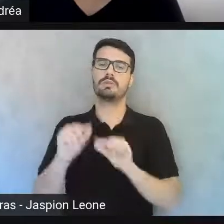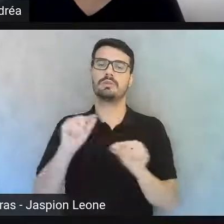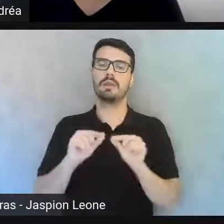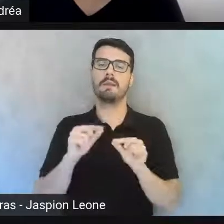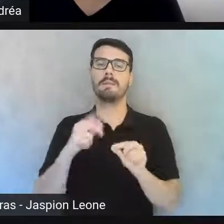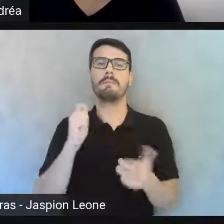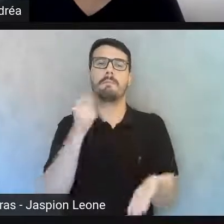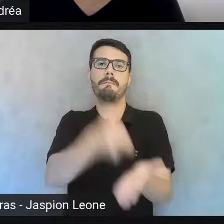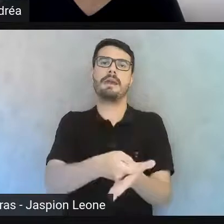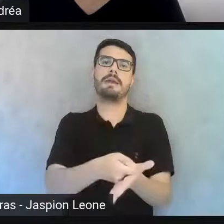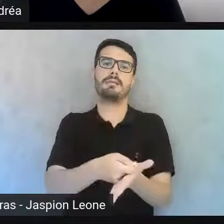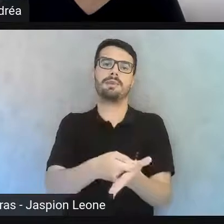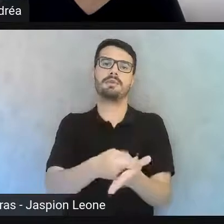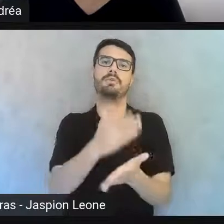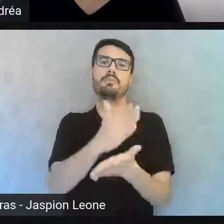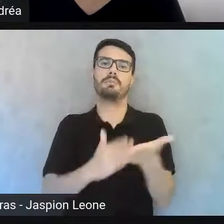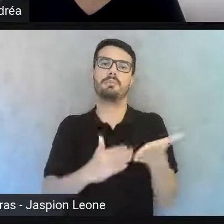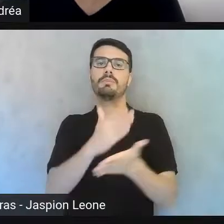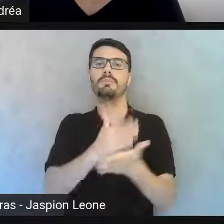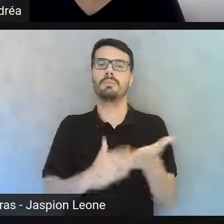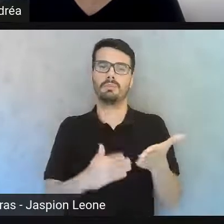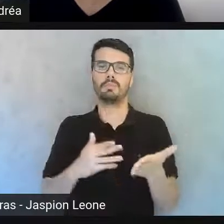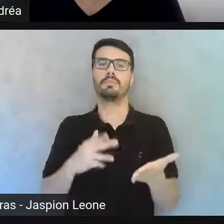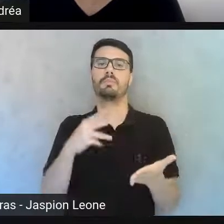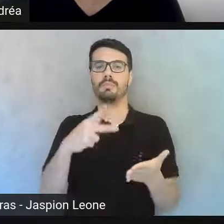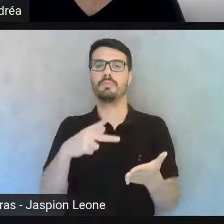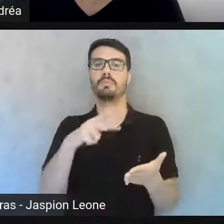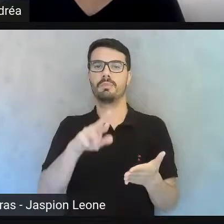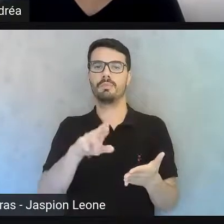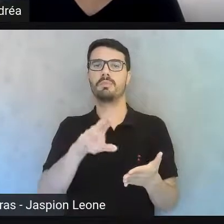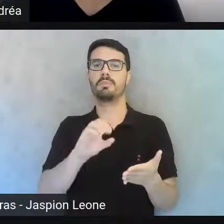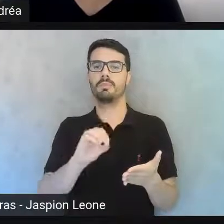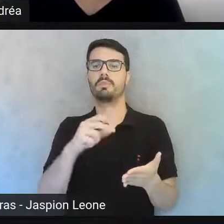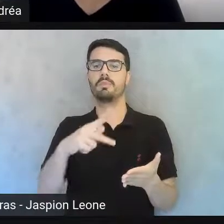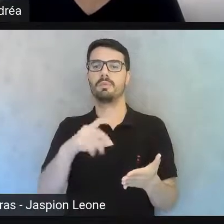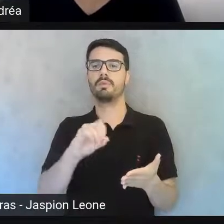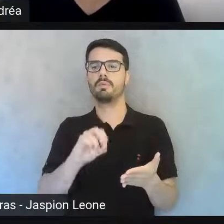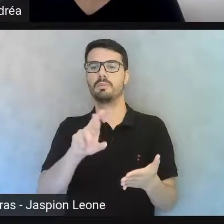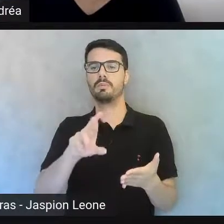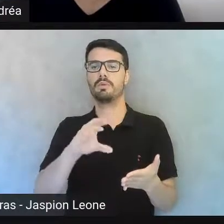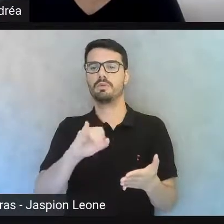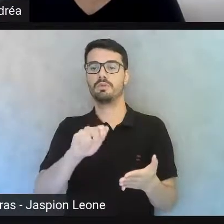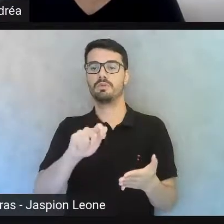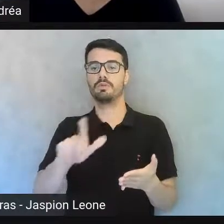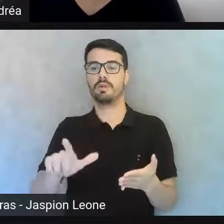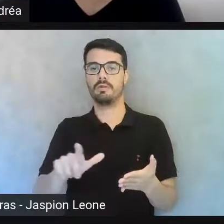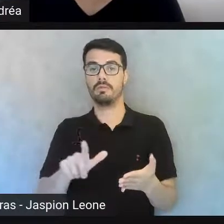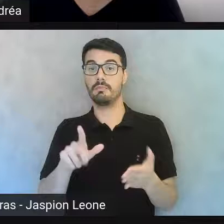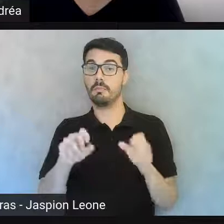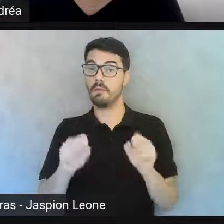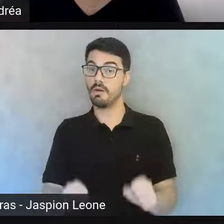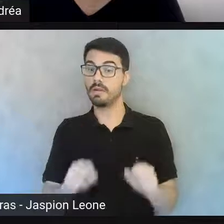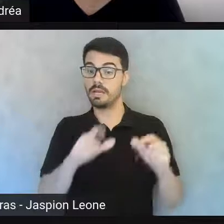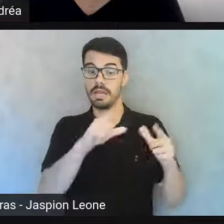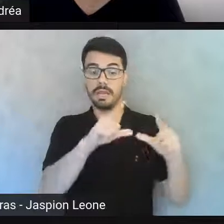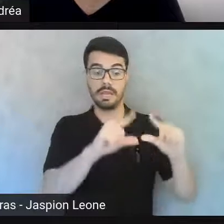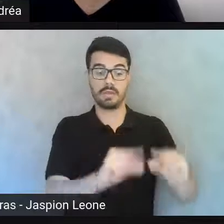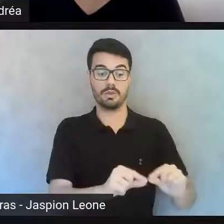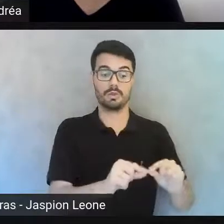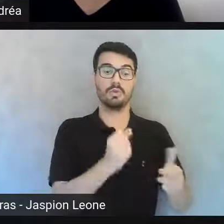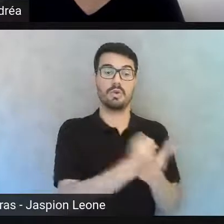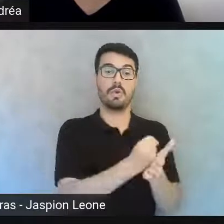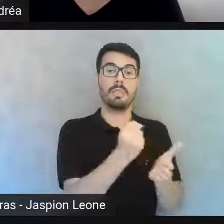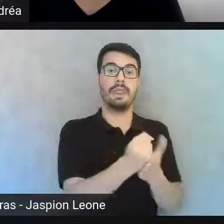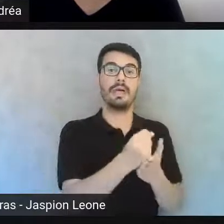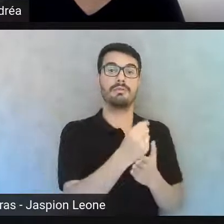proporcional. Então, isso vai ter um impacto no contrato. Pode ser que eu reduza o contrato acima de